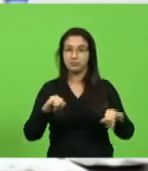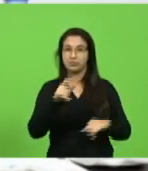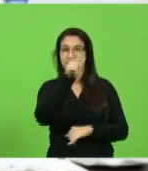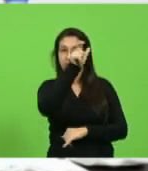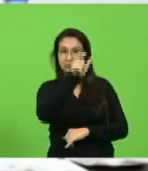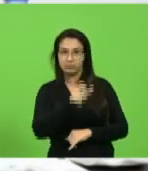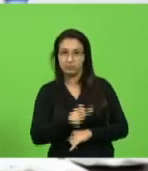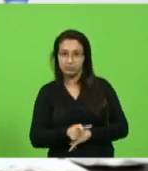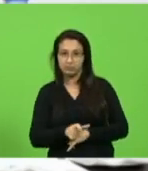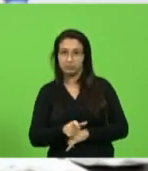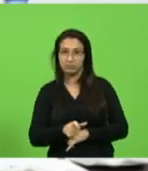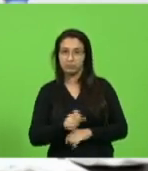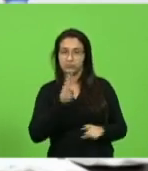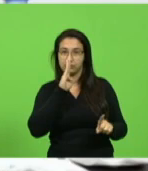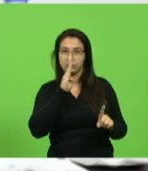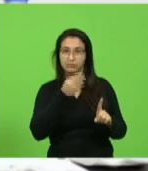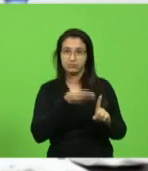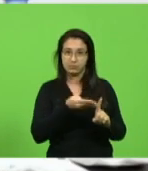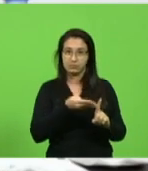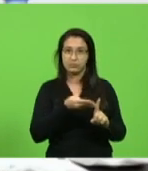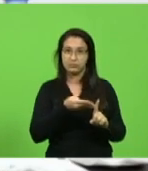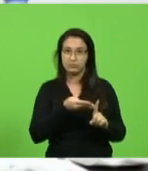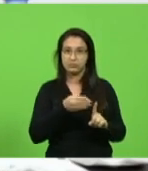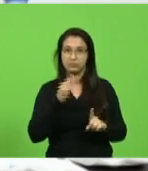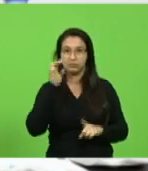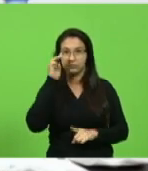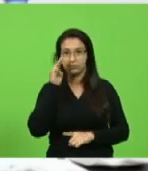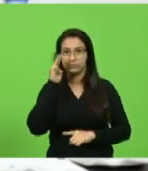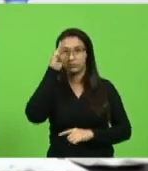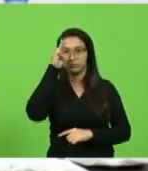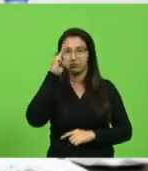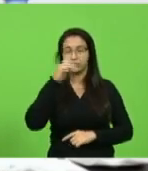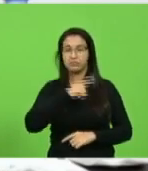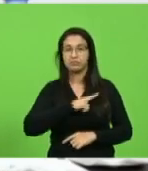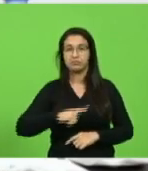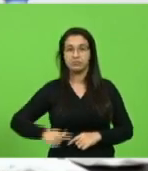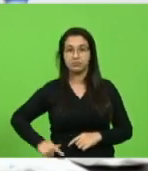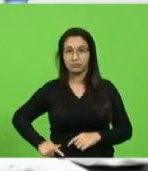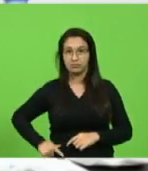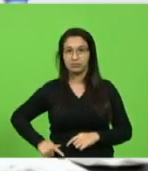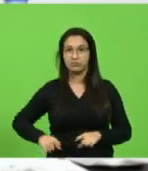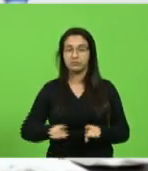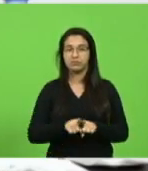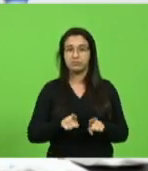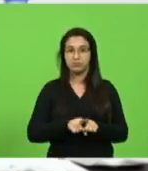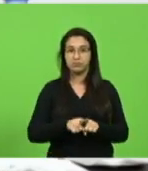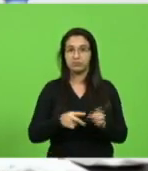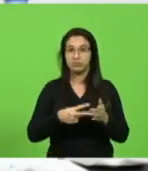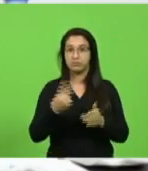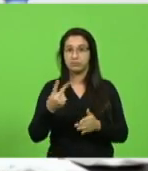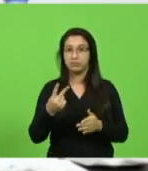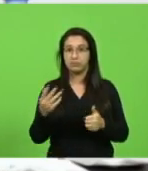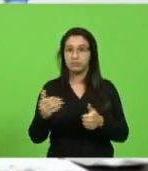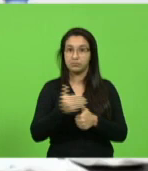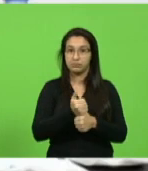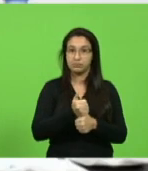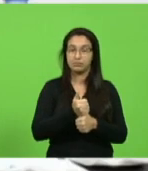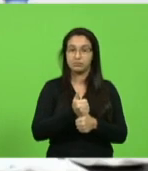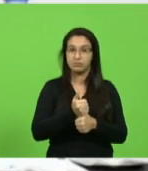denunciado Carlos Moisés da Silva A Governadora interina Daniela Cristina Rainer